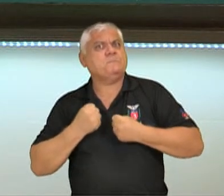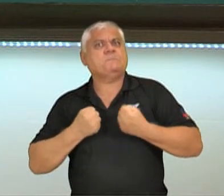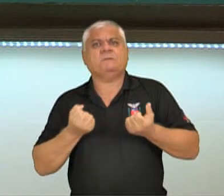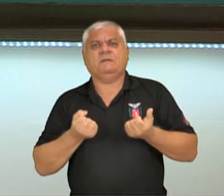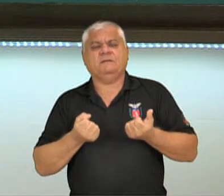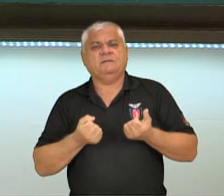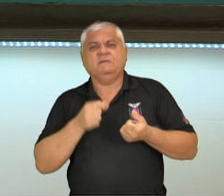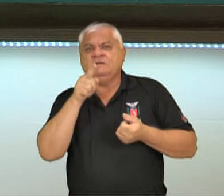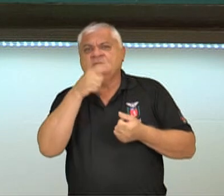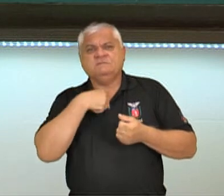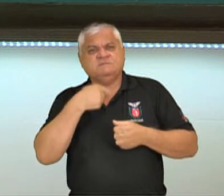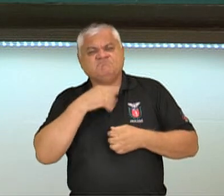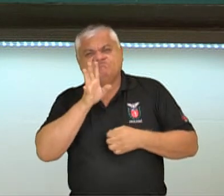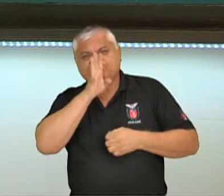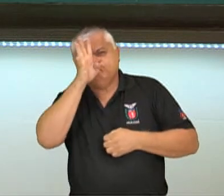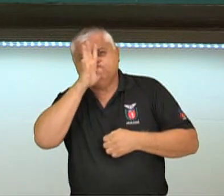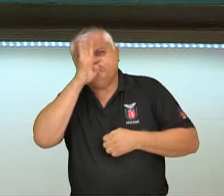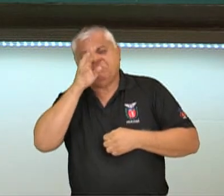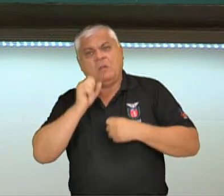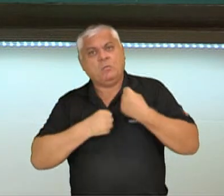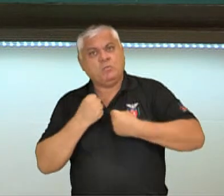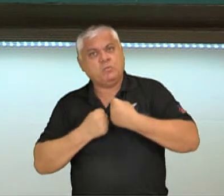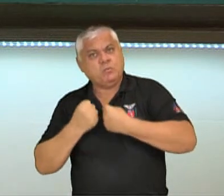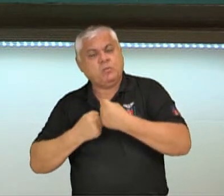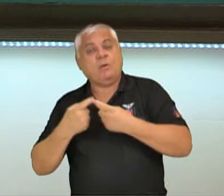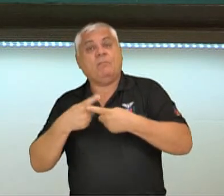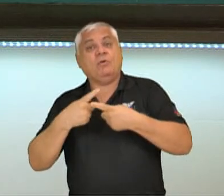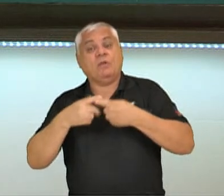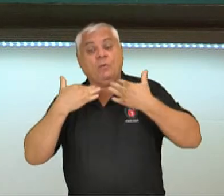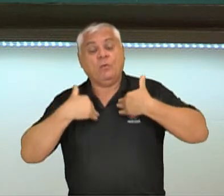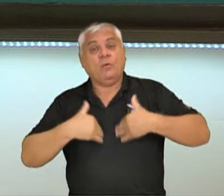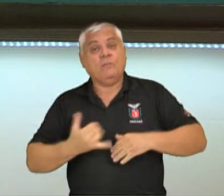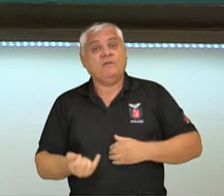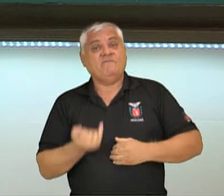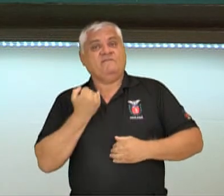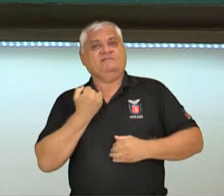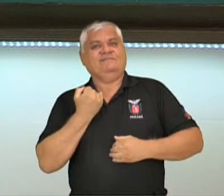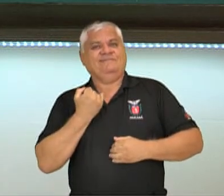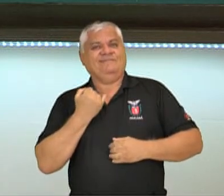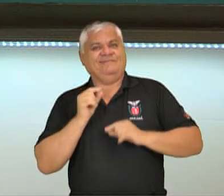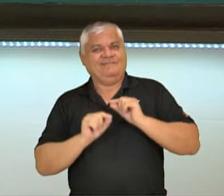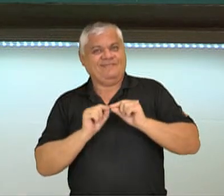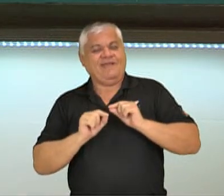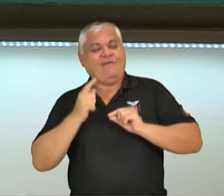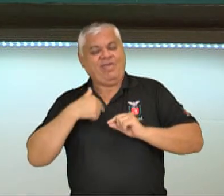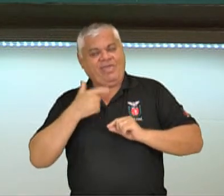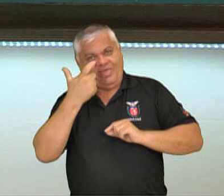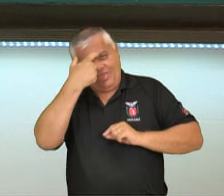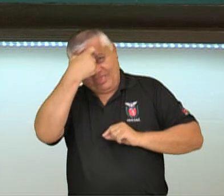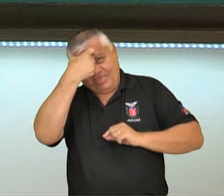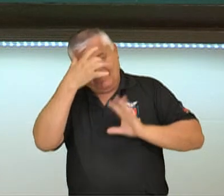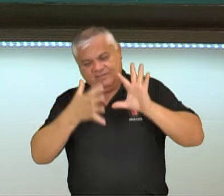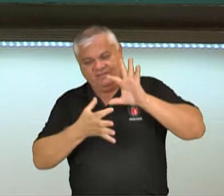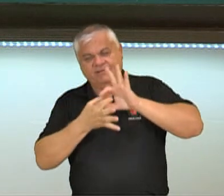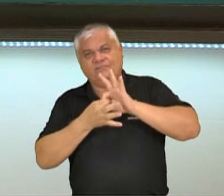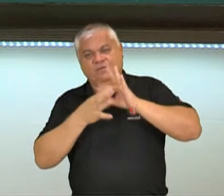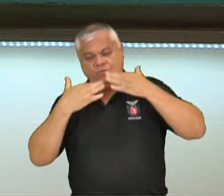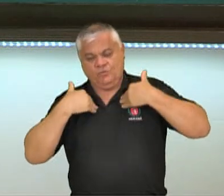do que você normalmente faria, por conta dessa preparação do corpo. Então, há uma reação